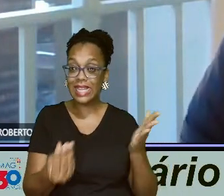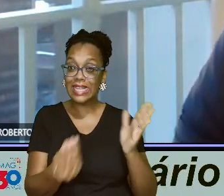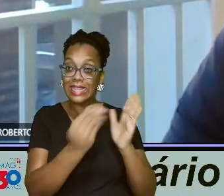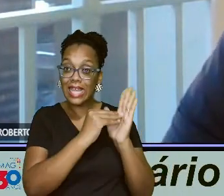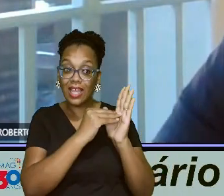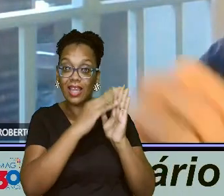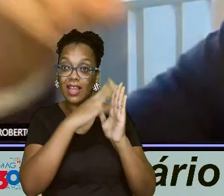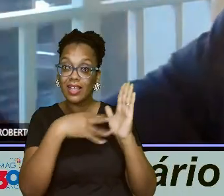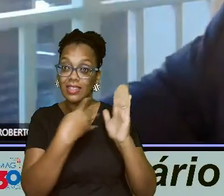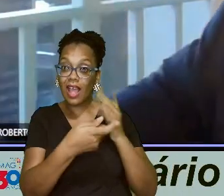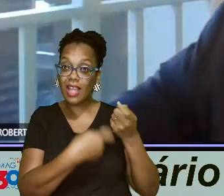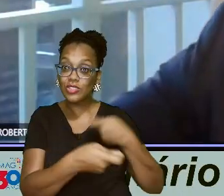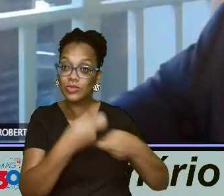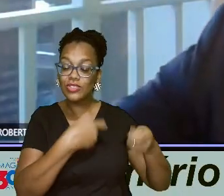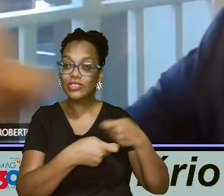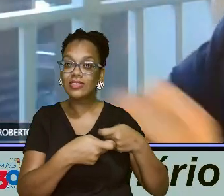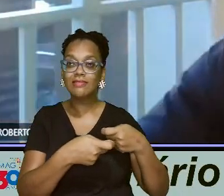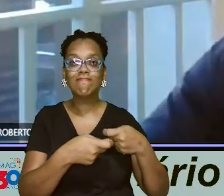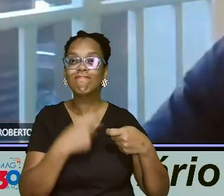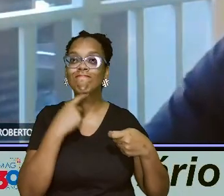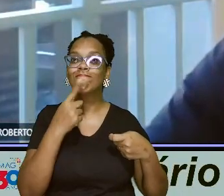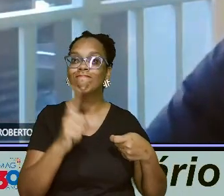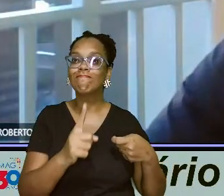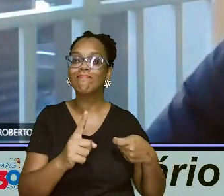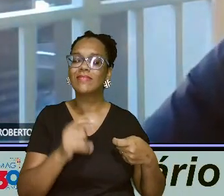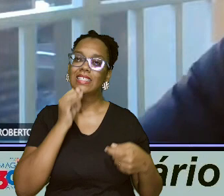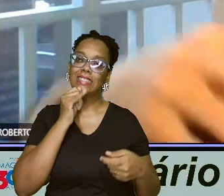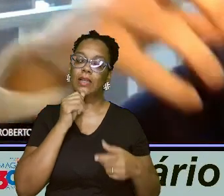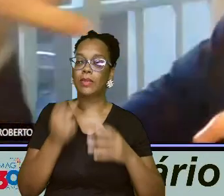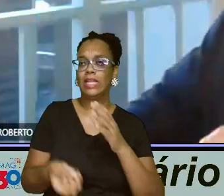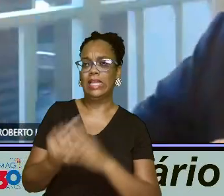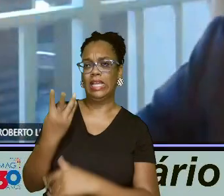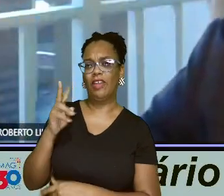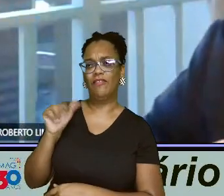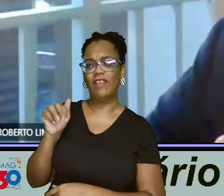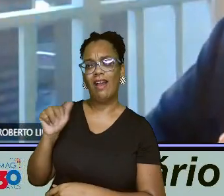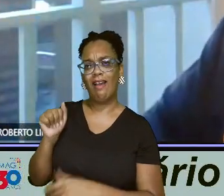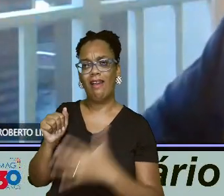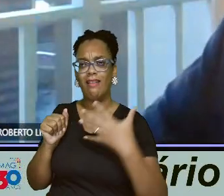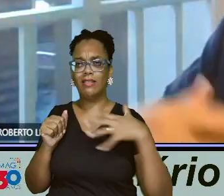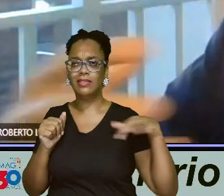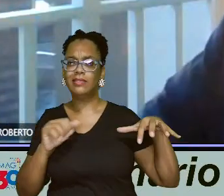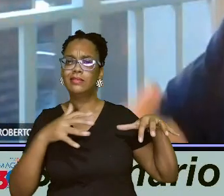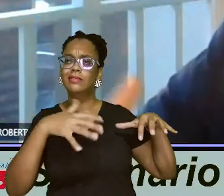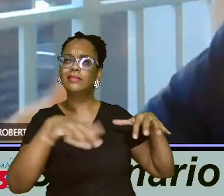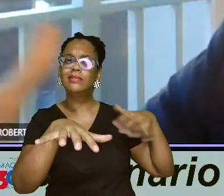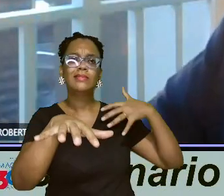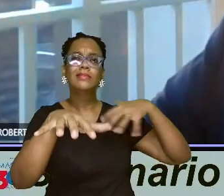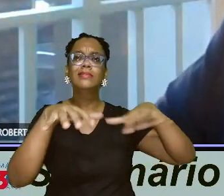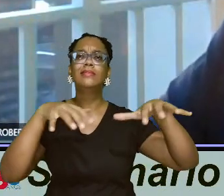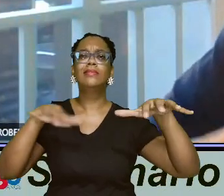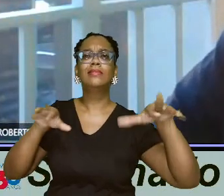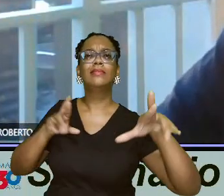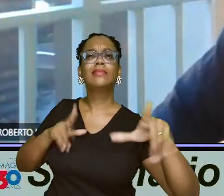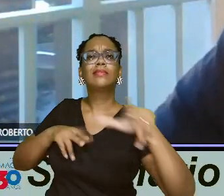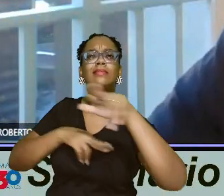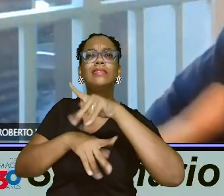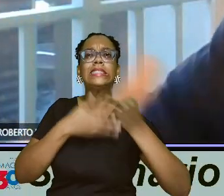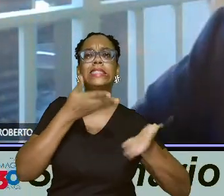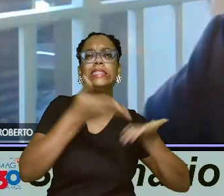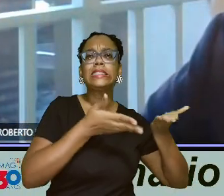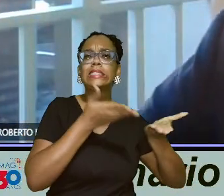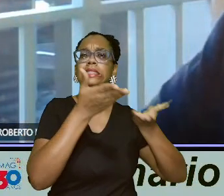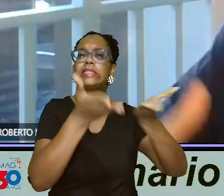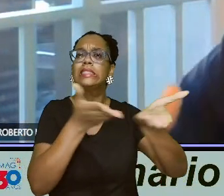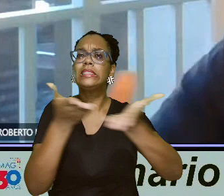administrativa, ou seja, de criar uma vara aqui, distinguir uma acolá, de dar um tratamento diferenciado